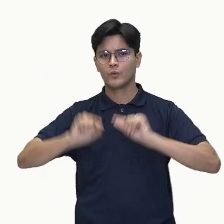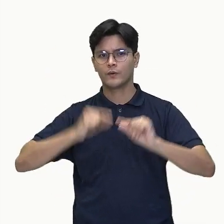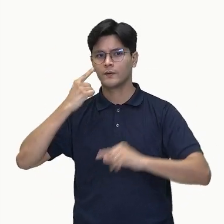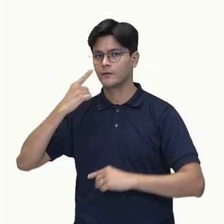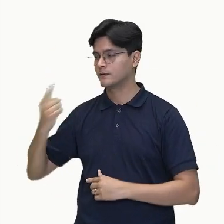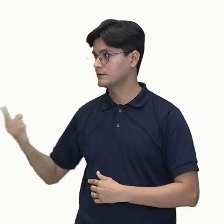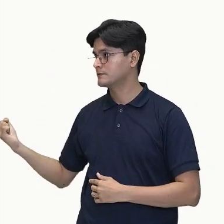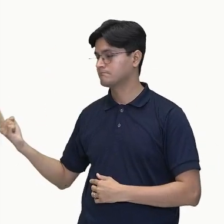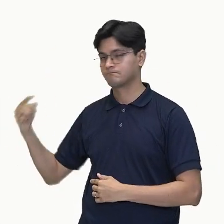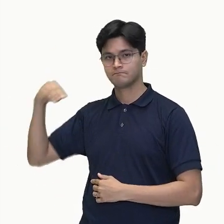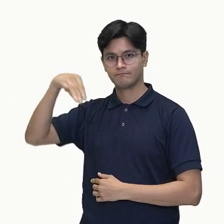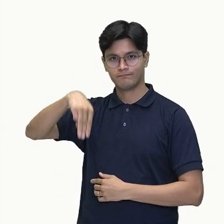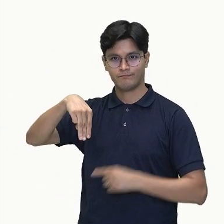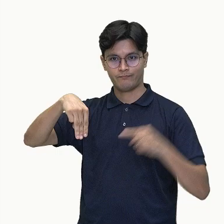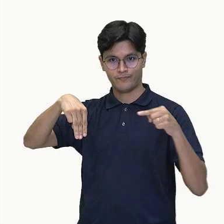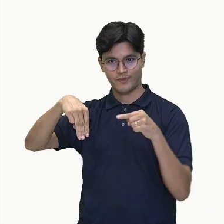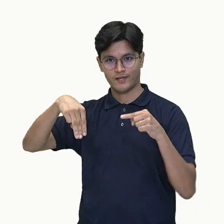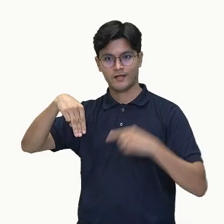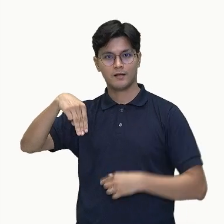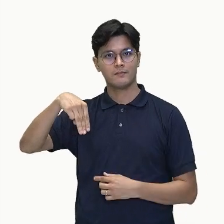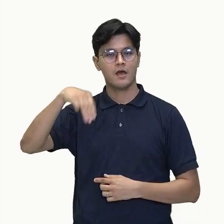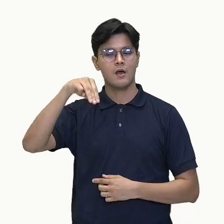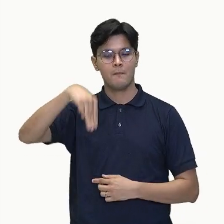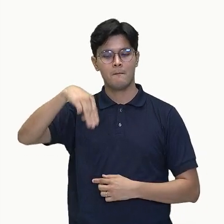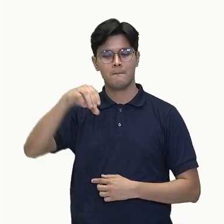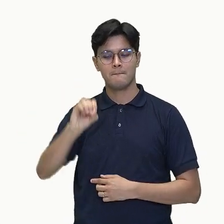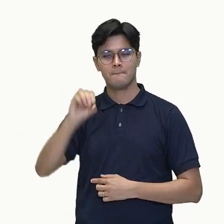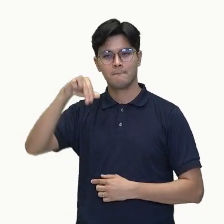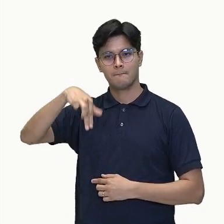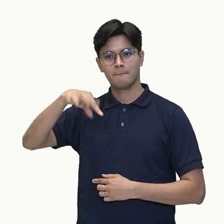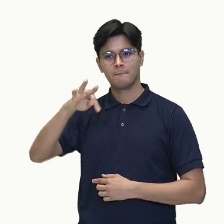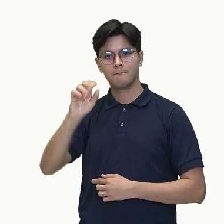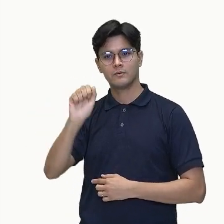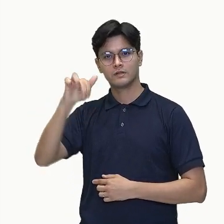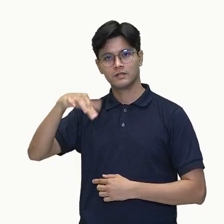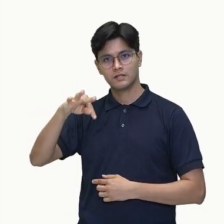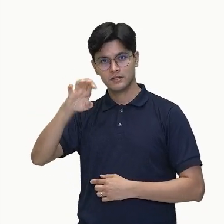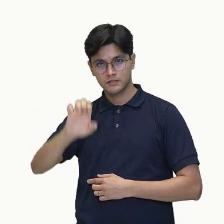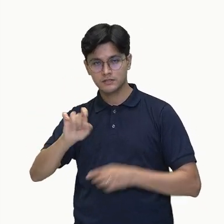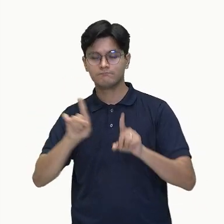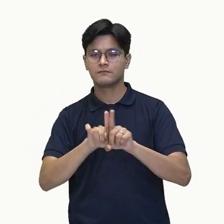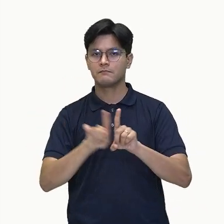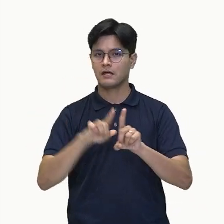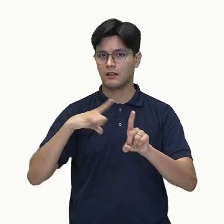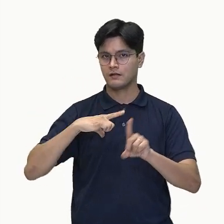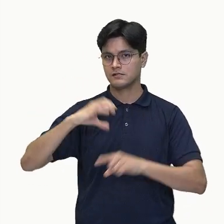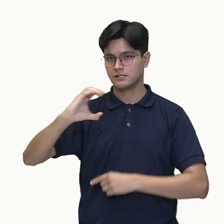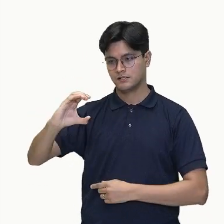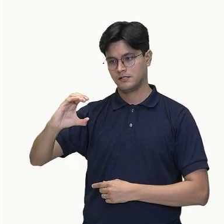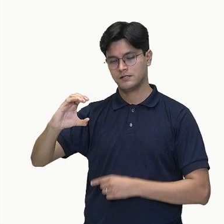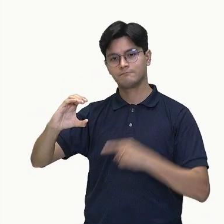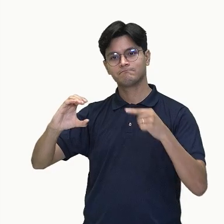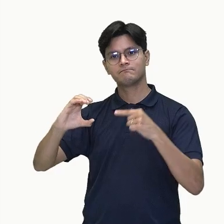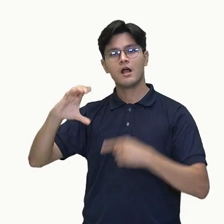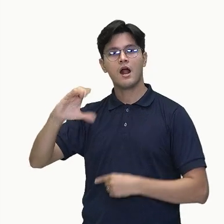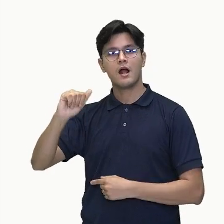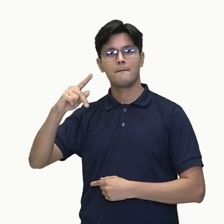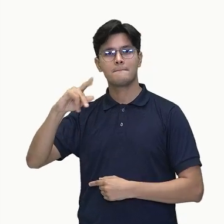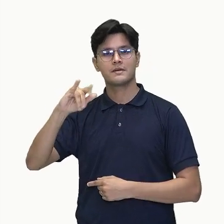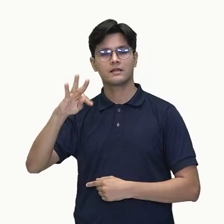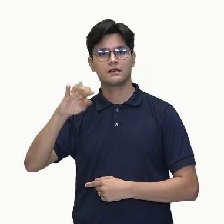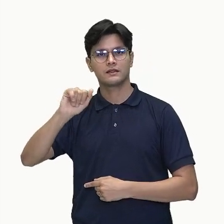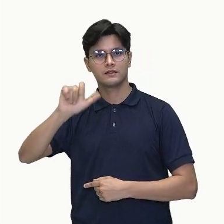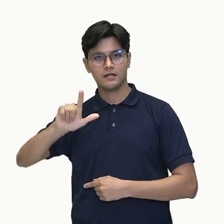montante, nós temos o C, que é o capital inicial, nós temos o I, que é a taxa de juros, e